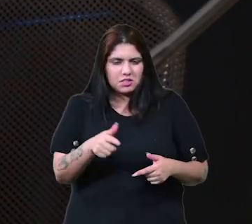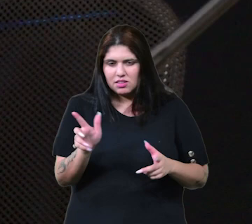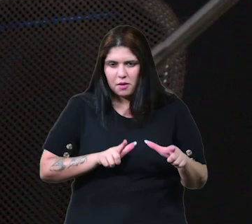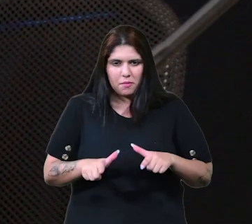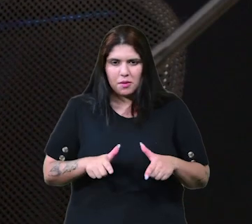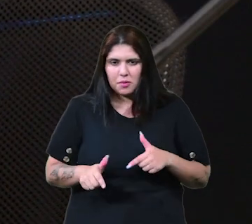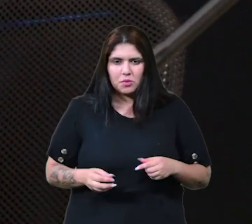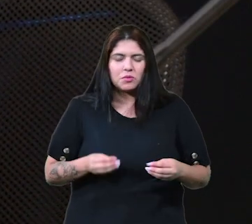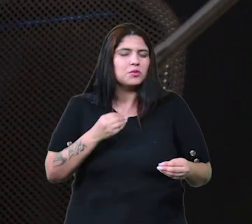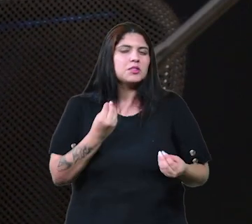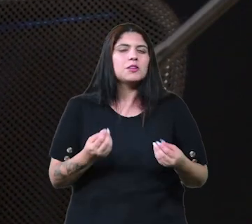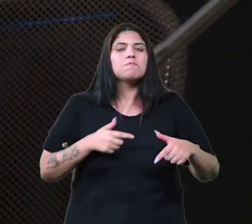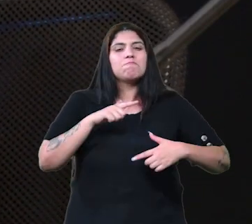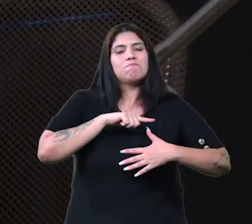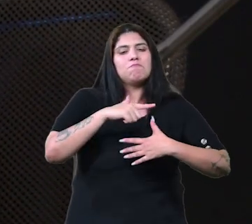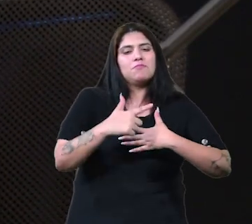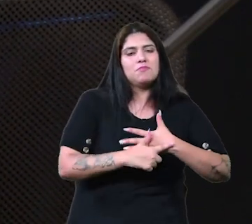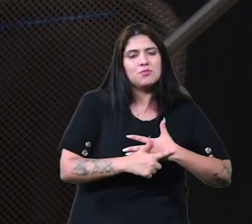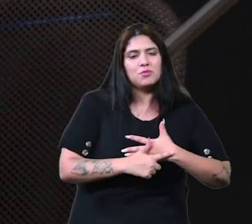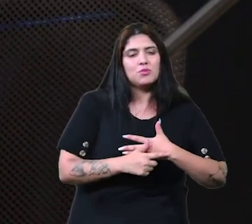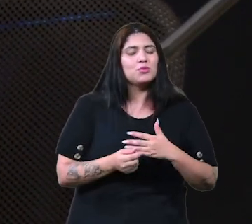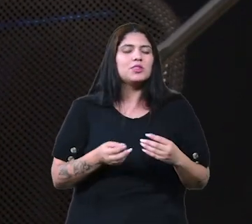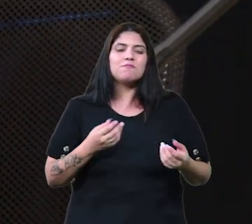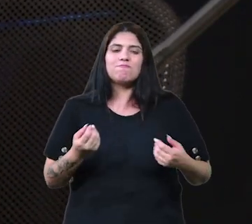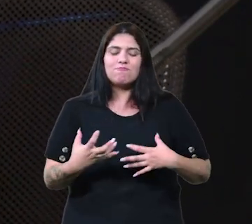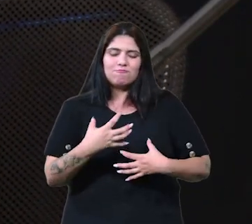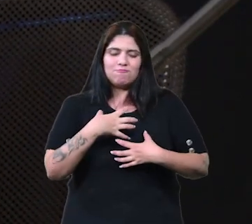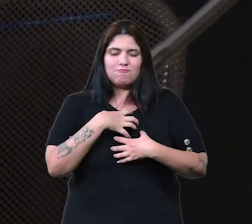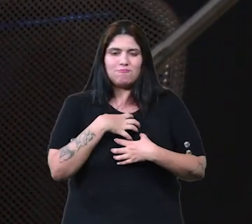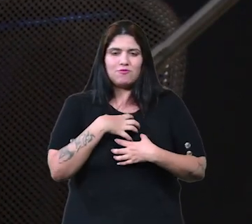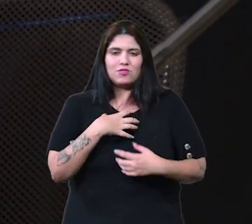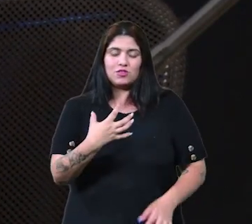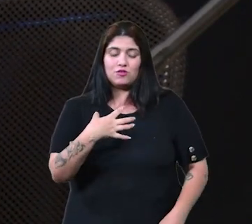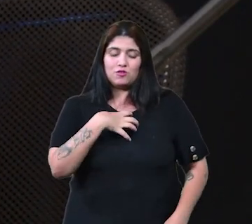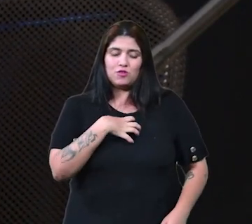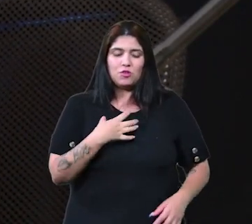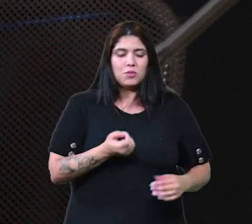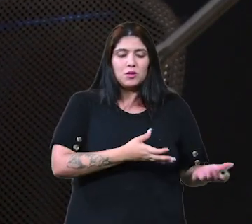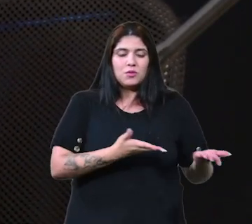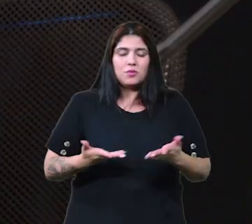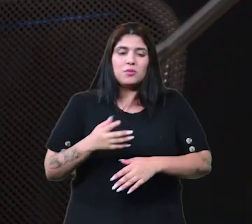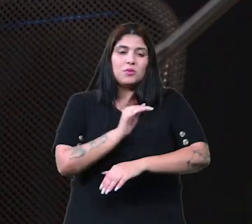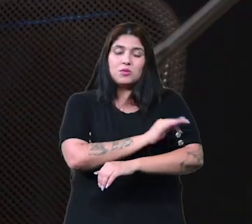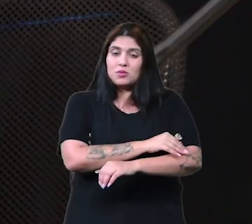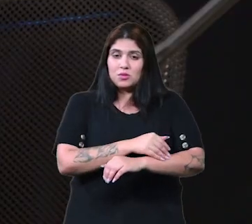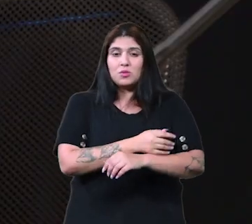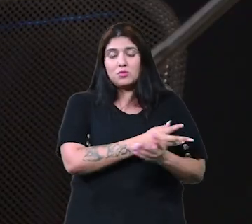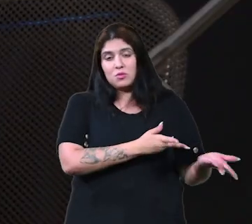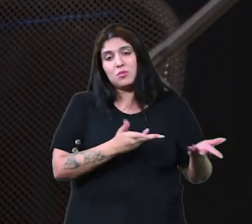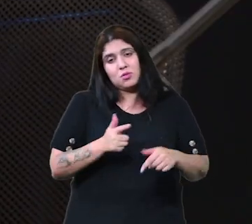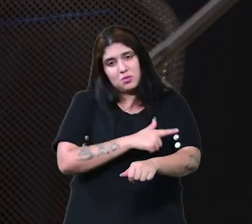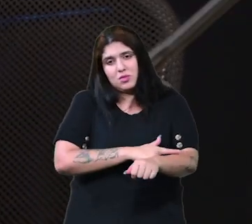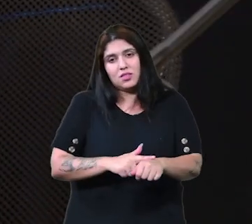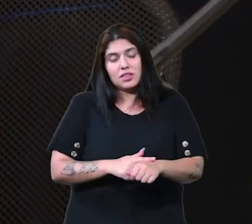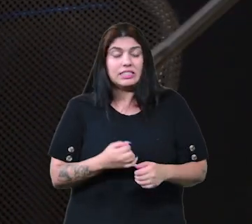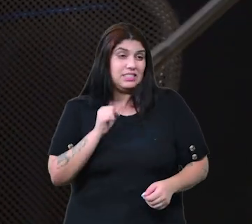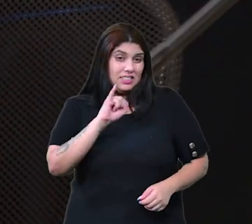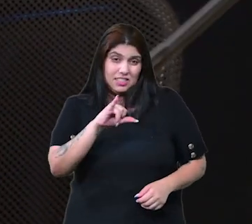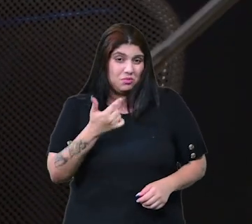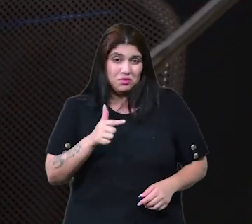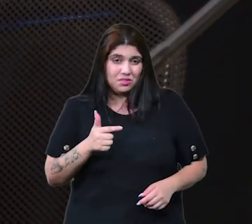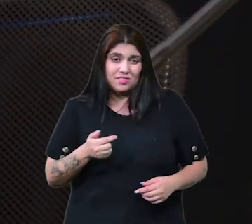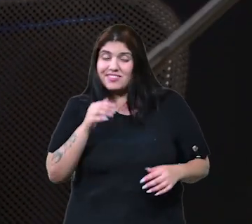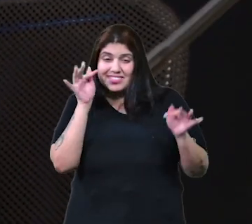não estiver satisfeito com o seu ambiente de trabalho, se você não estiver feliz, você não vai conseguir disfarçar muito bem